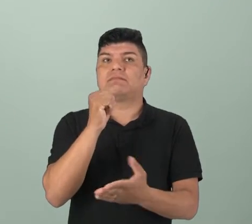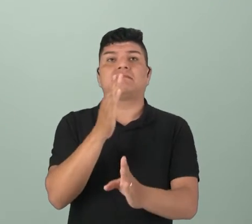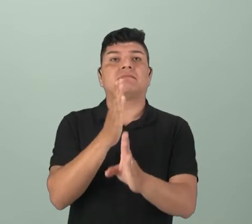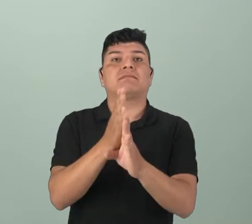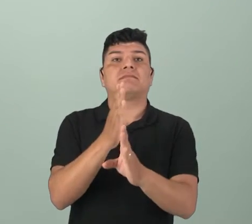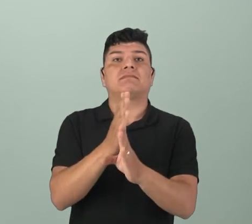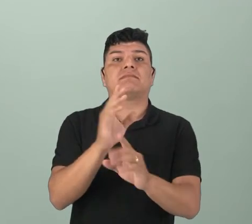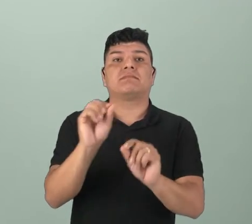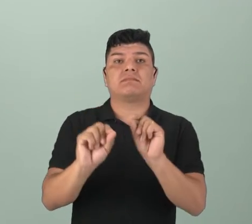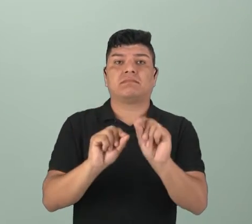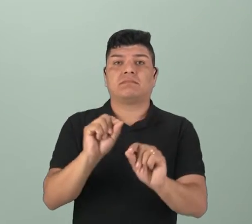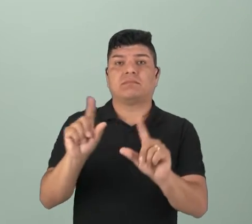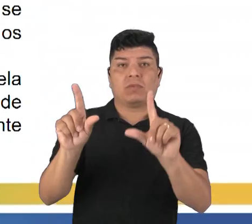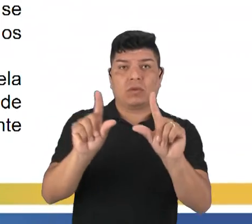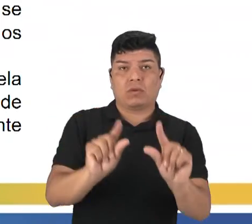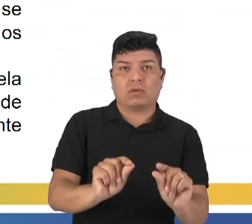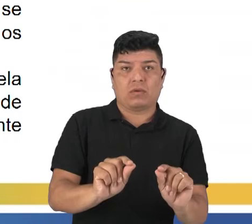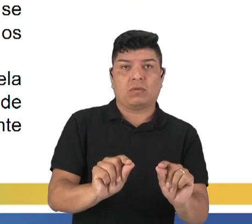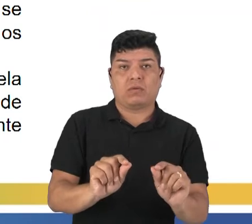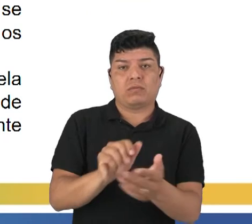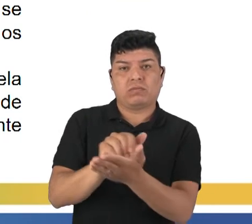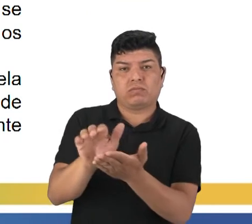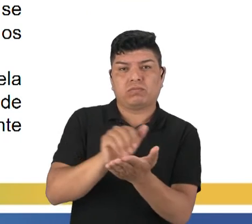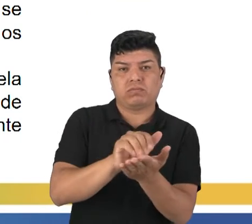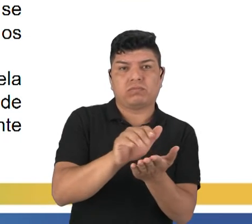provocada pelo súbito declínio da